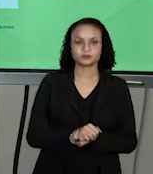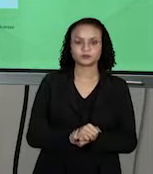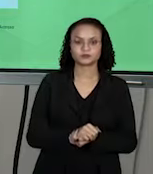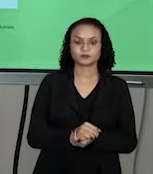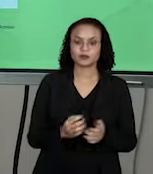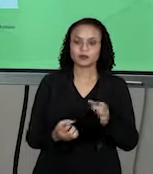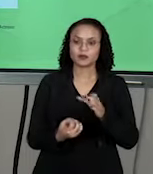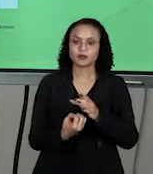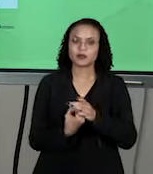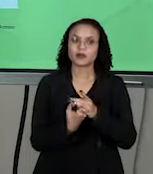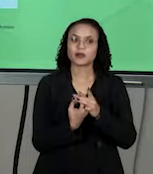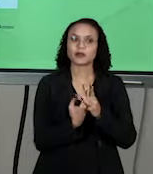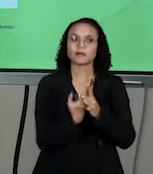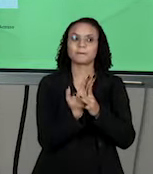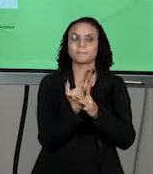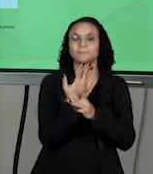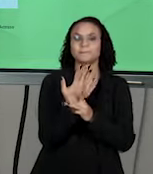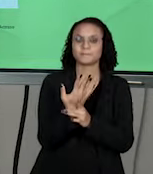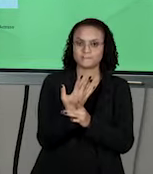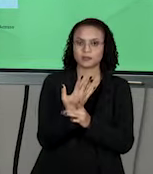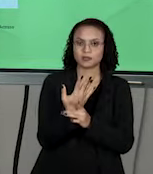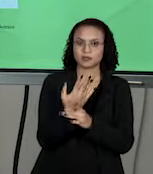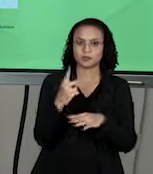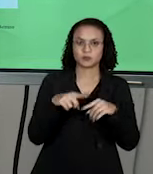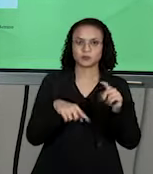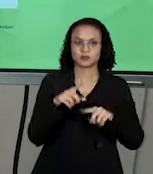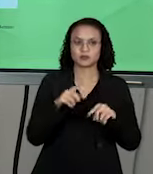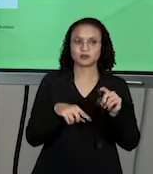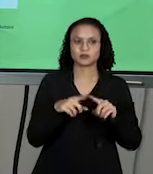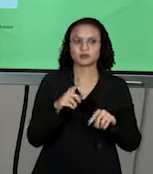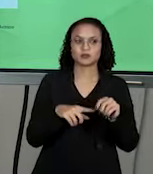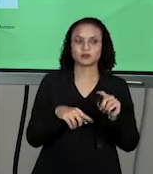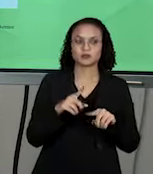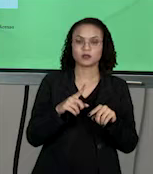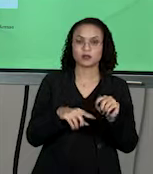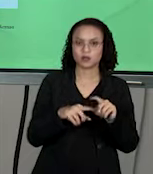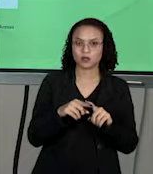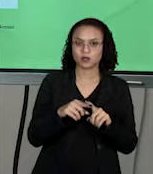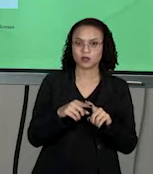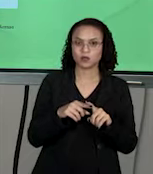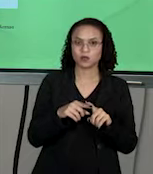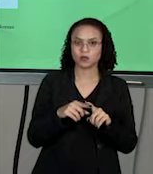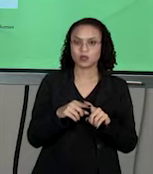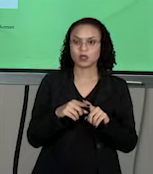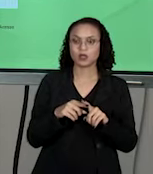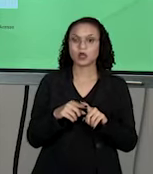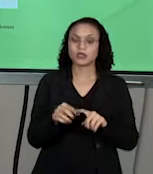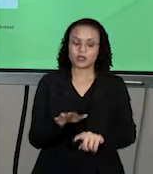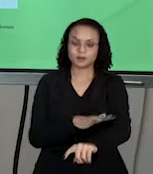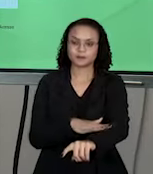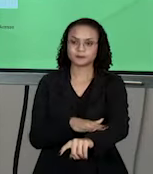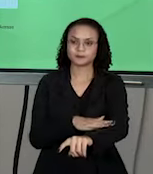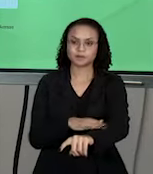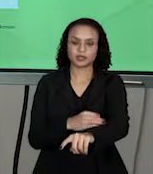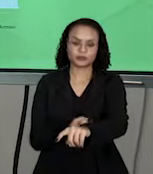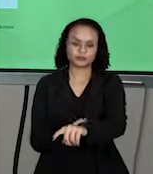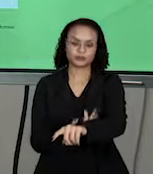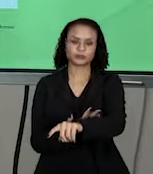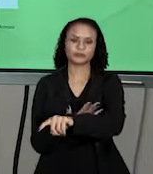essa secreção, esse produto, diretamente na superfície do corpo. Já a